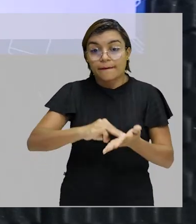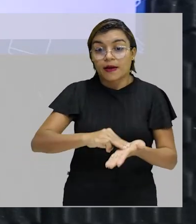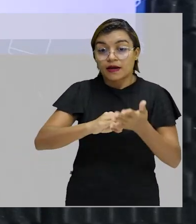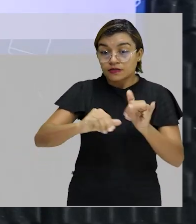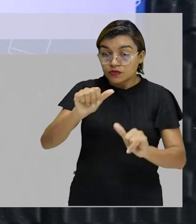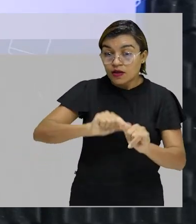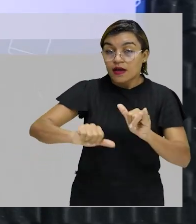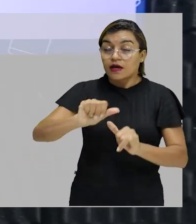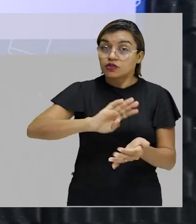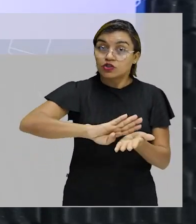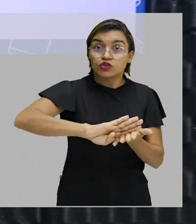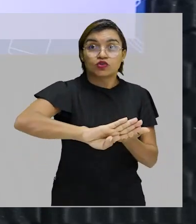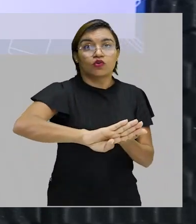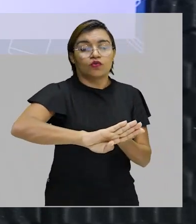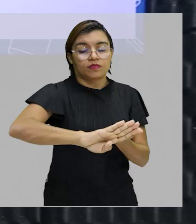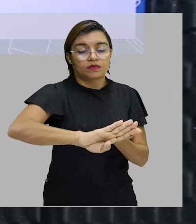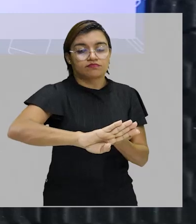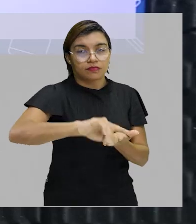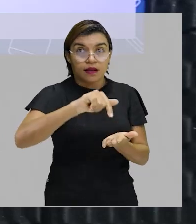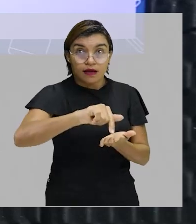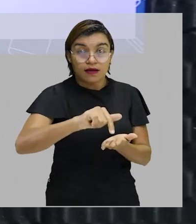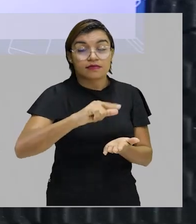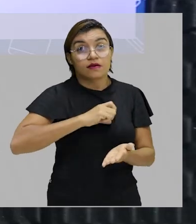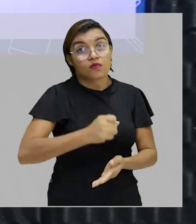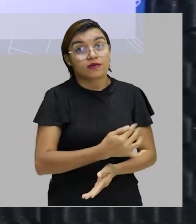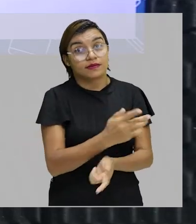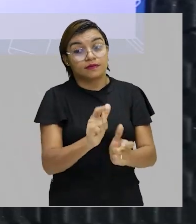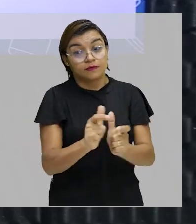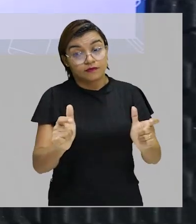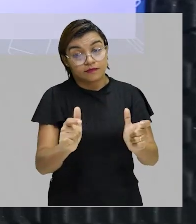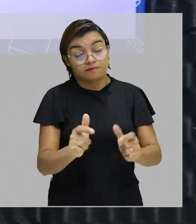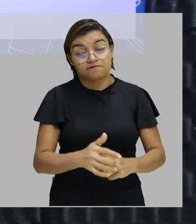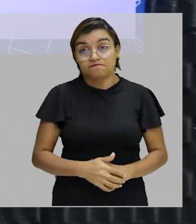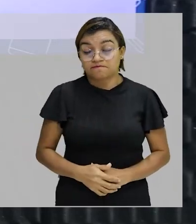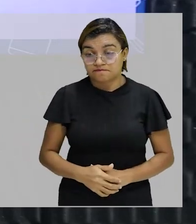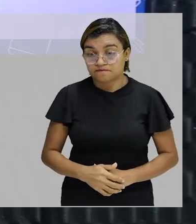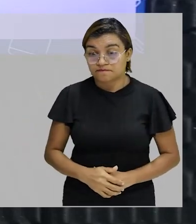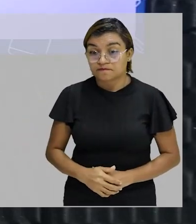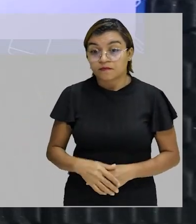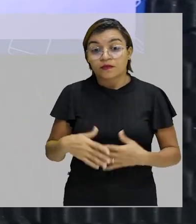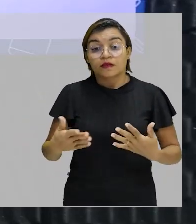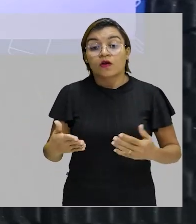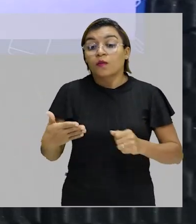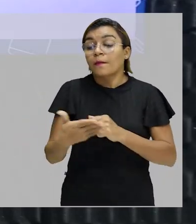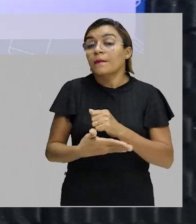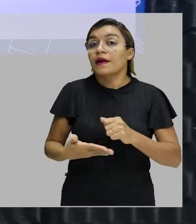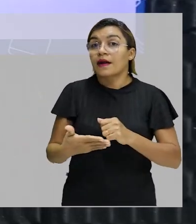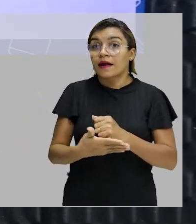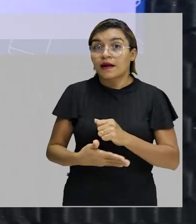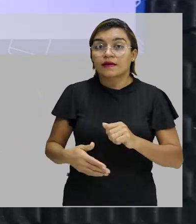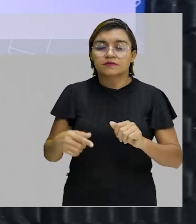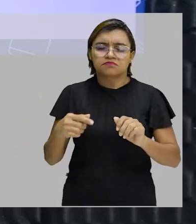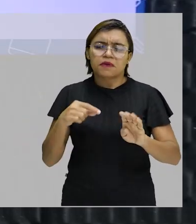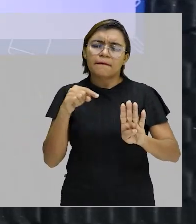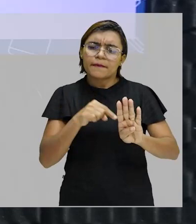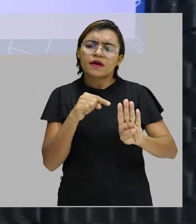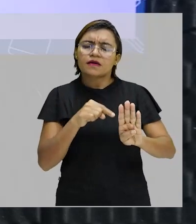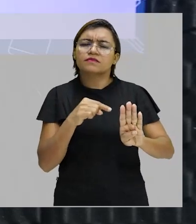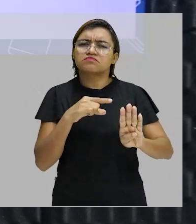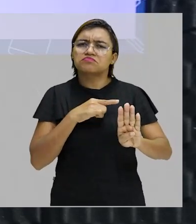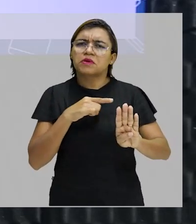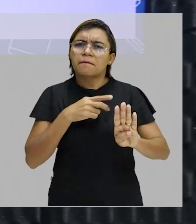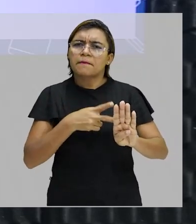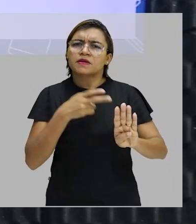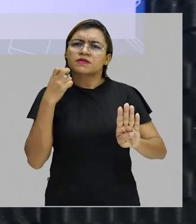que sobra, ou seja, que está em excesso após a reação. Então, com base nessa letra B, a gente já percebe que a